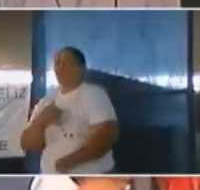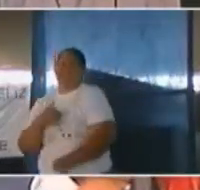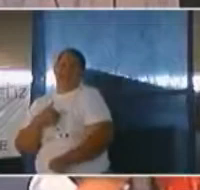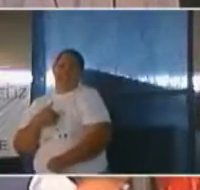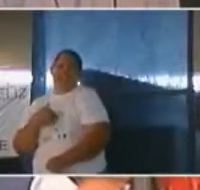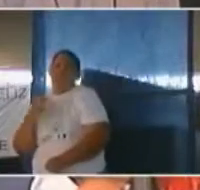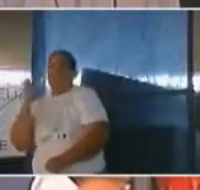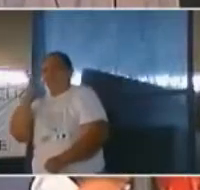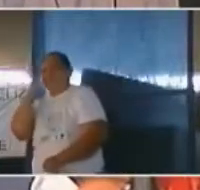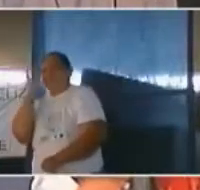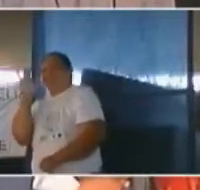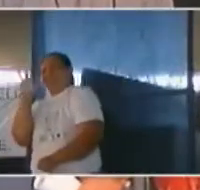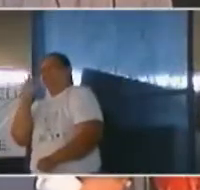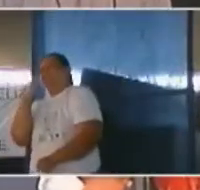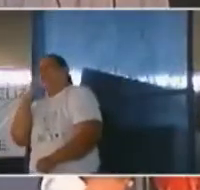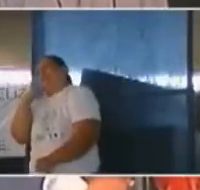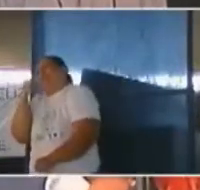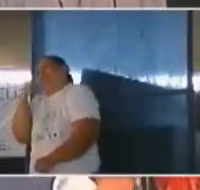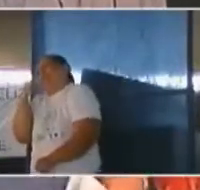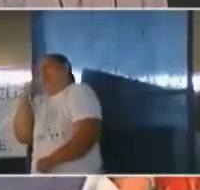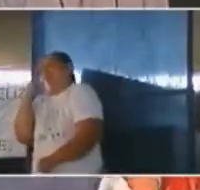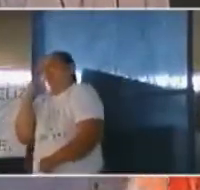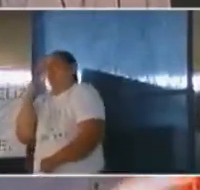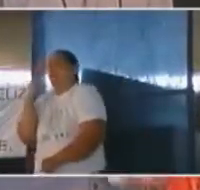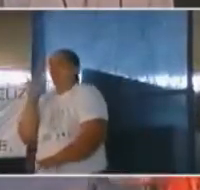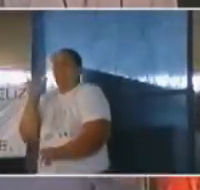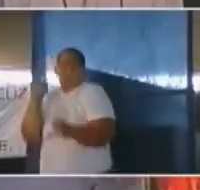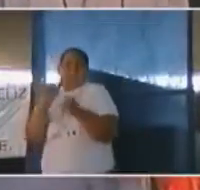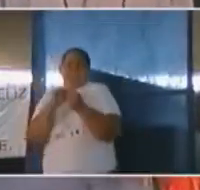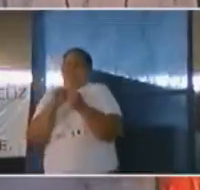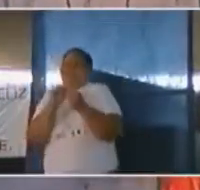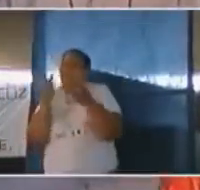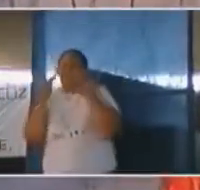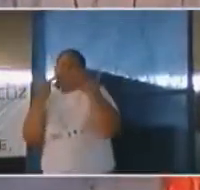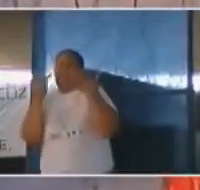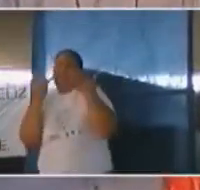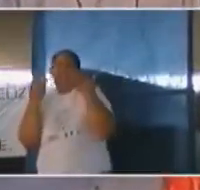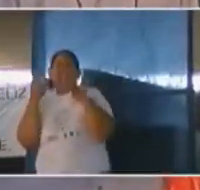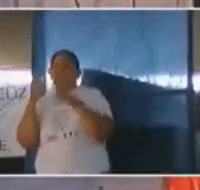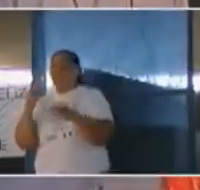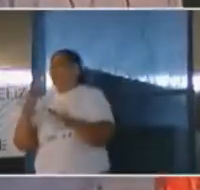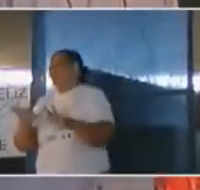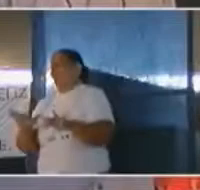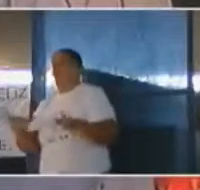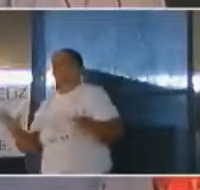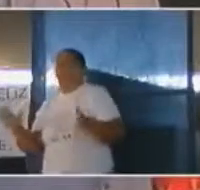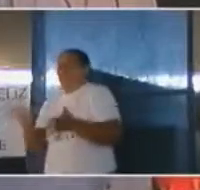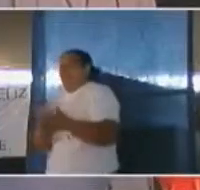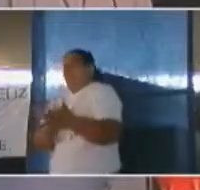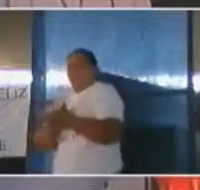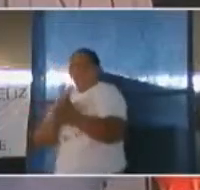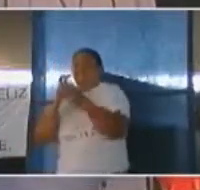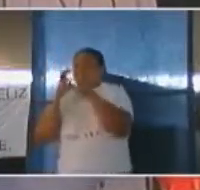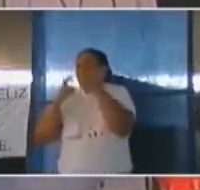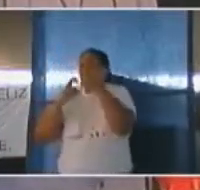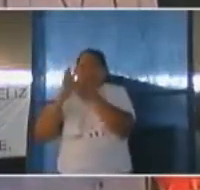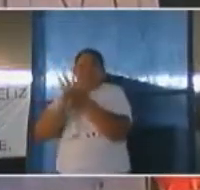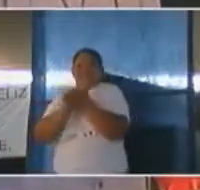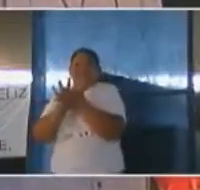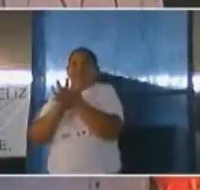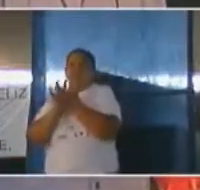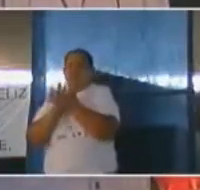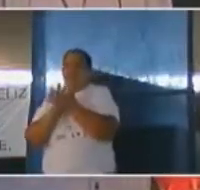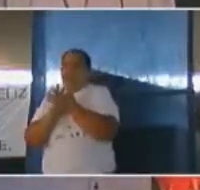Ah, eu não sei falar. Ah, eu não sei disso. Eu não sei fazer um teatro, eu não sei tocar um instrumento, eu não sei cantar. Mas Deus